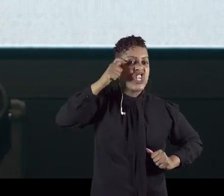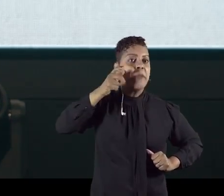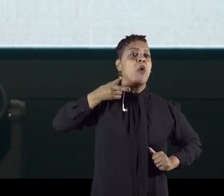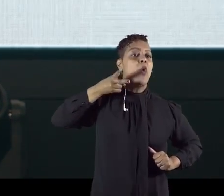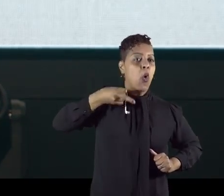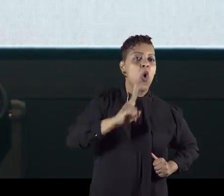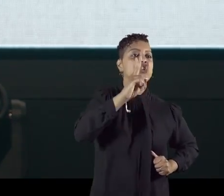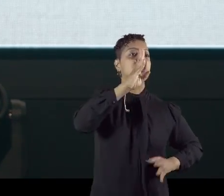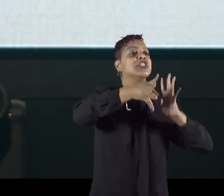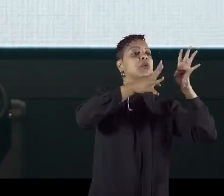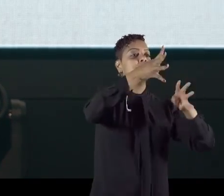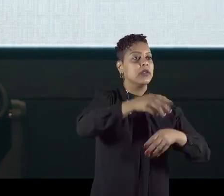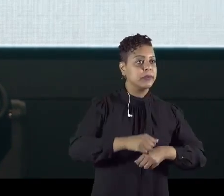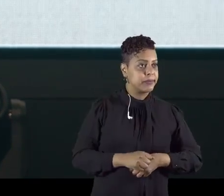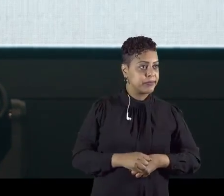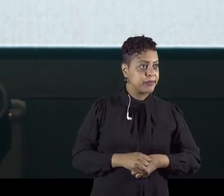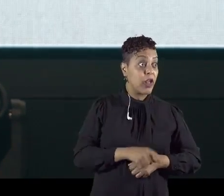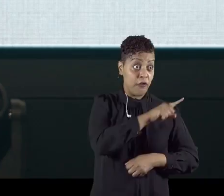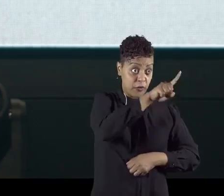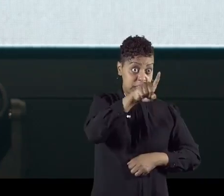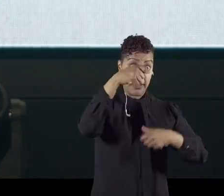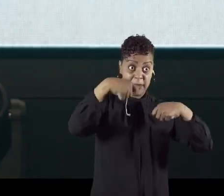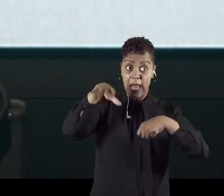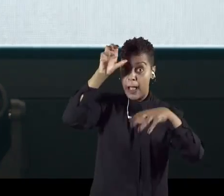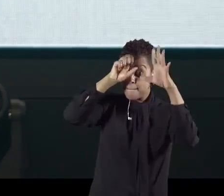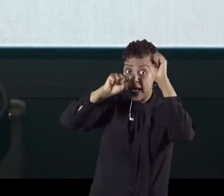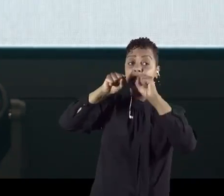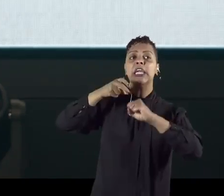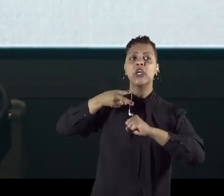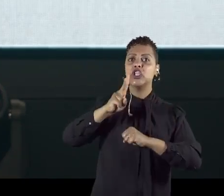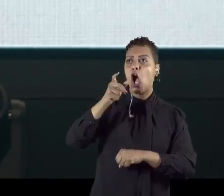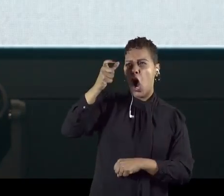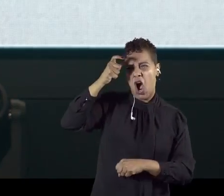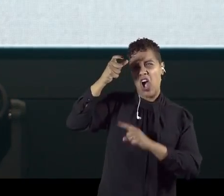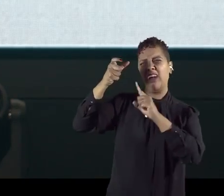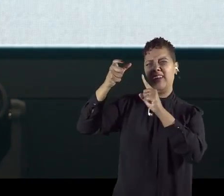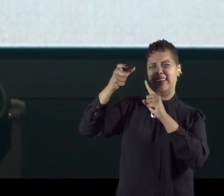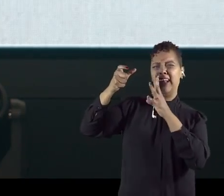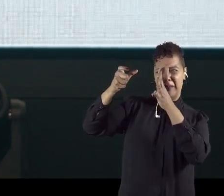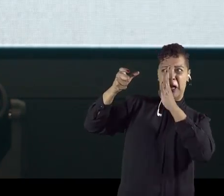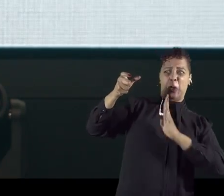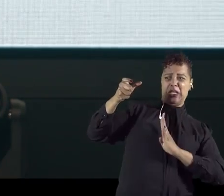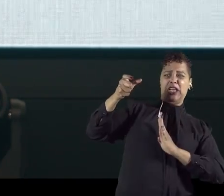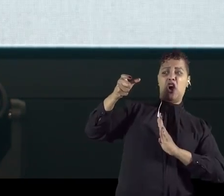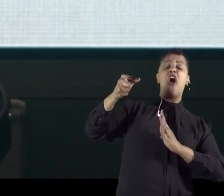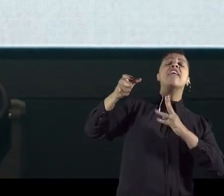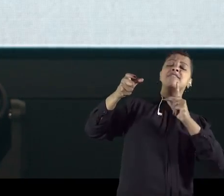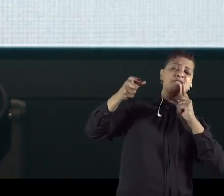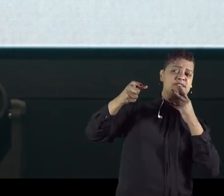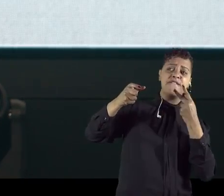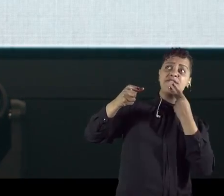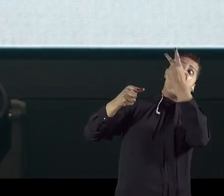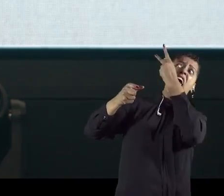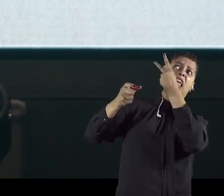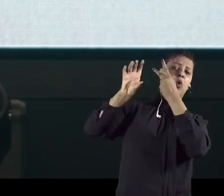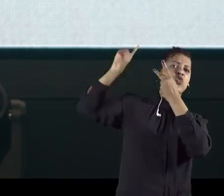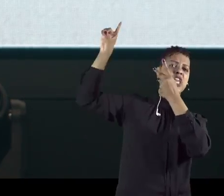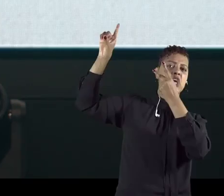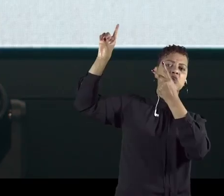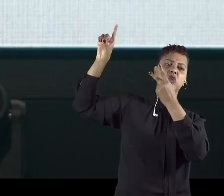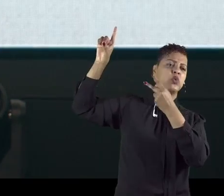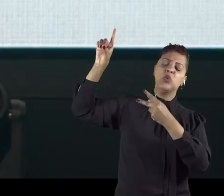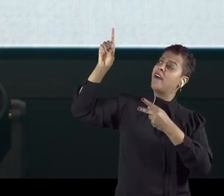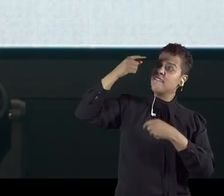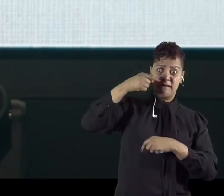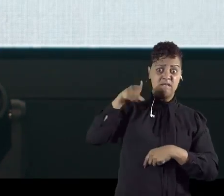acusando você tem que aprender dizer para ele vai falar com meu senhor né comigo que você tem que